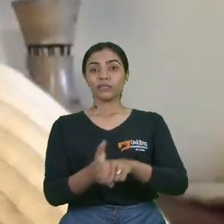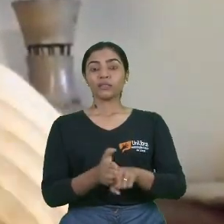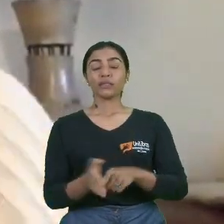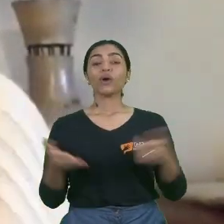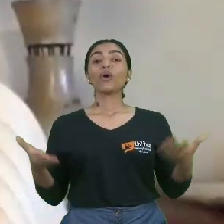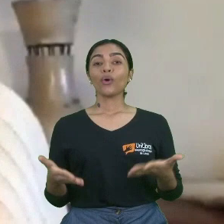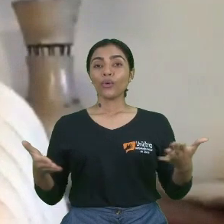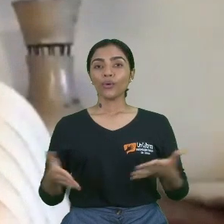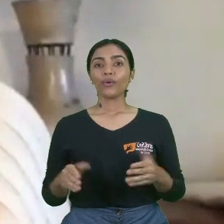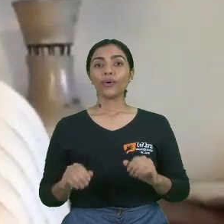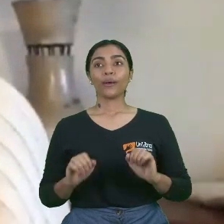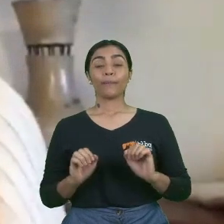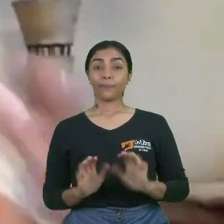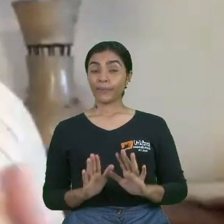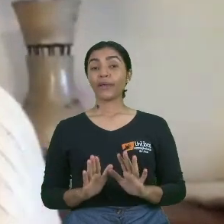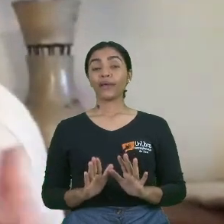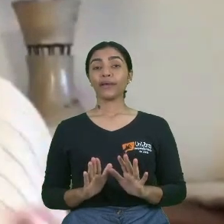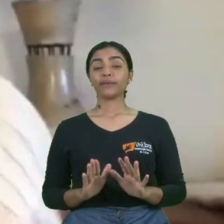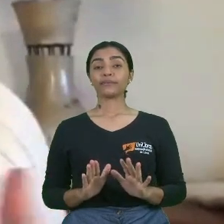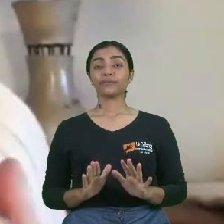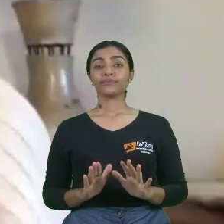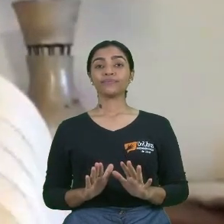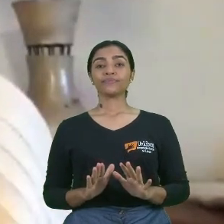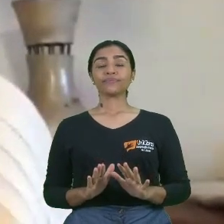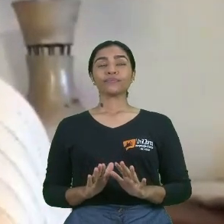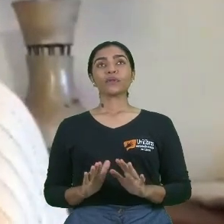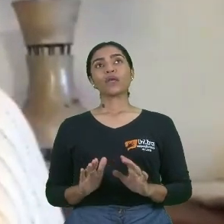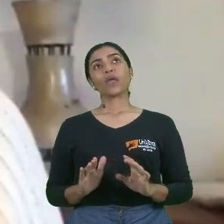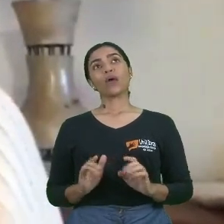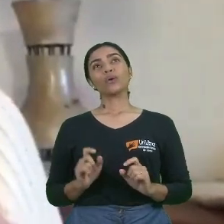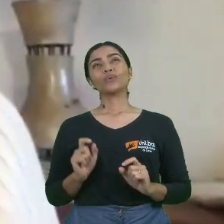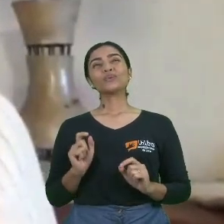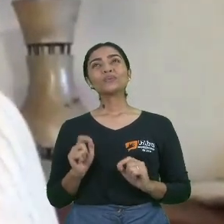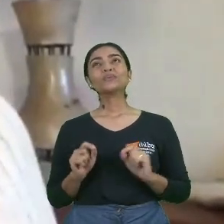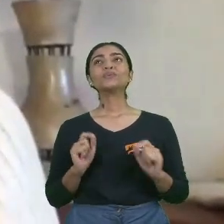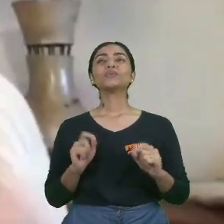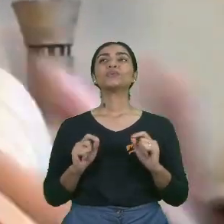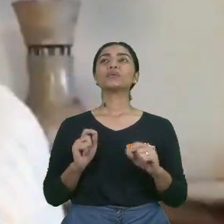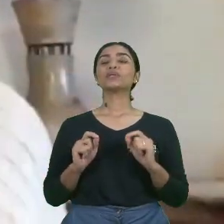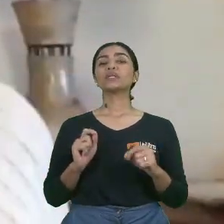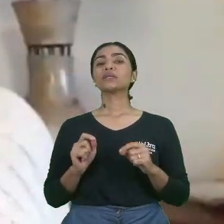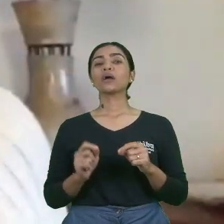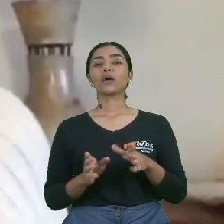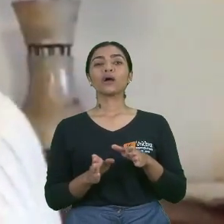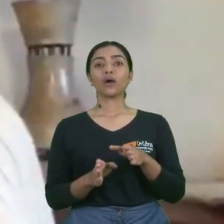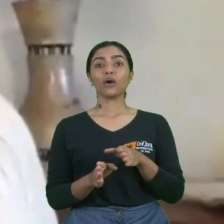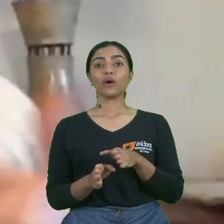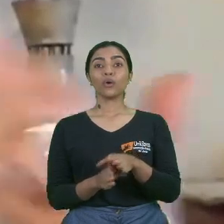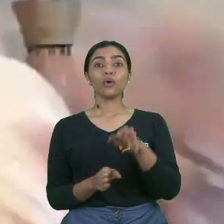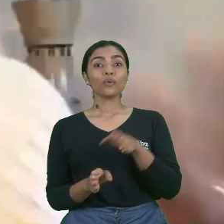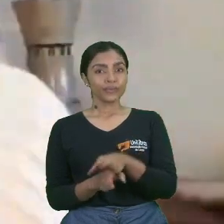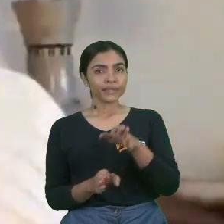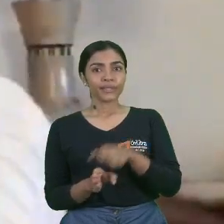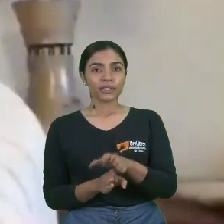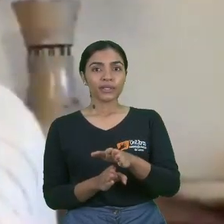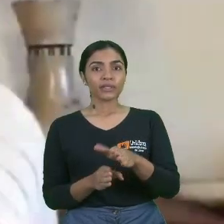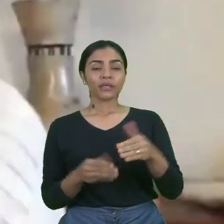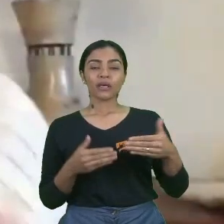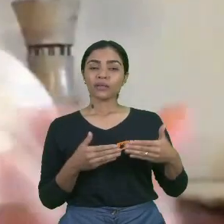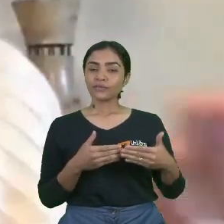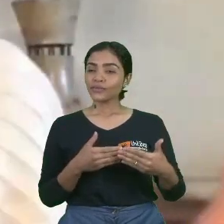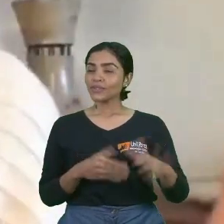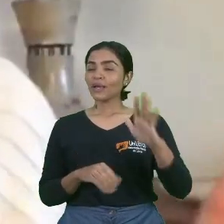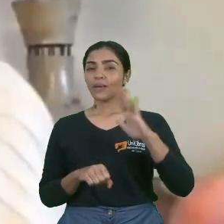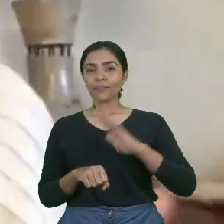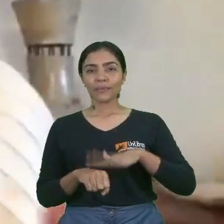mas assim é que eu tô estou orientando cada vez mais